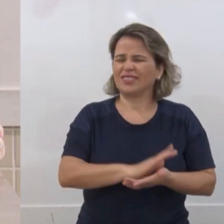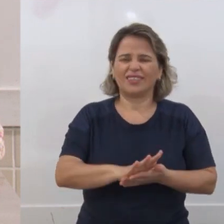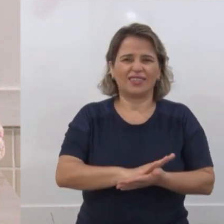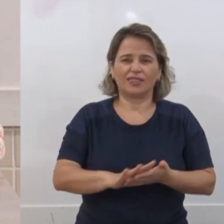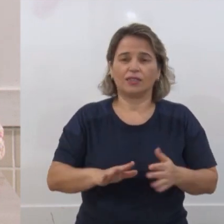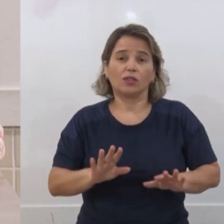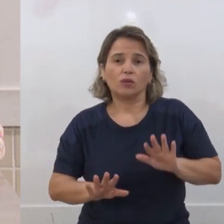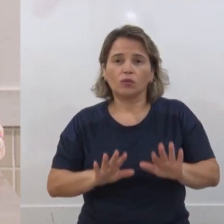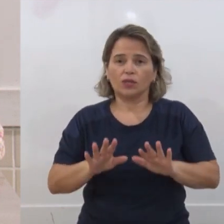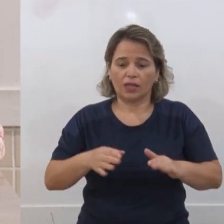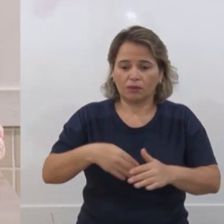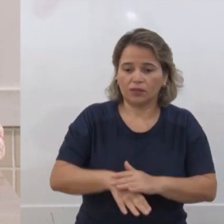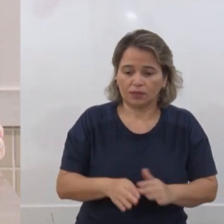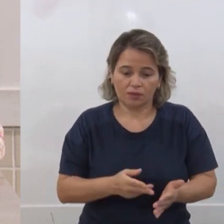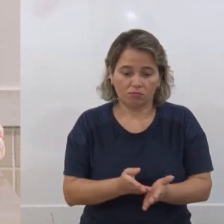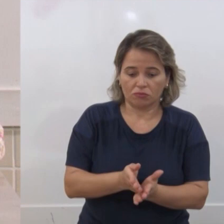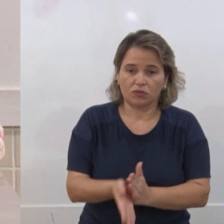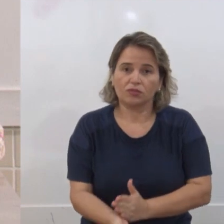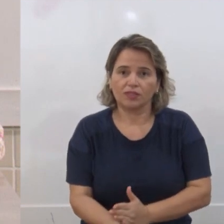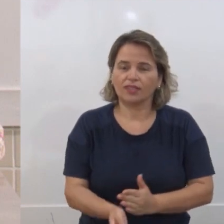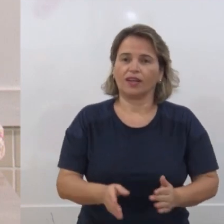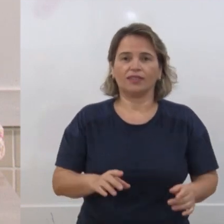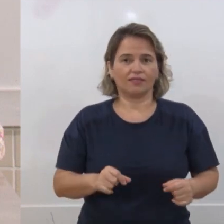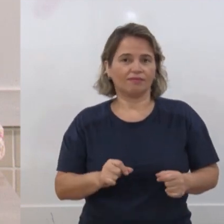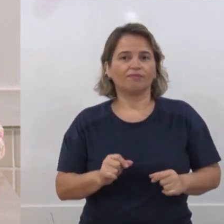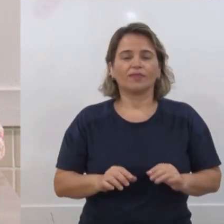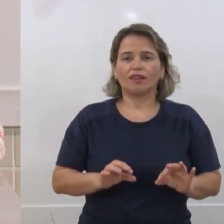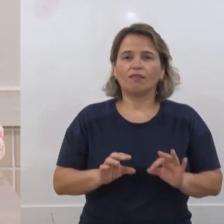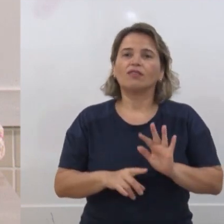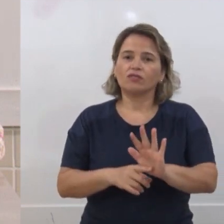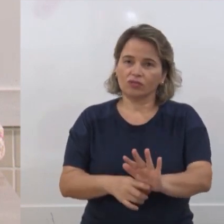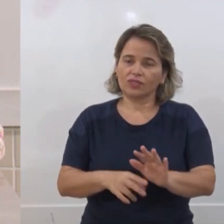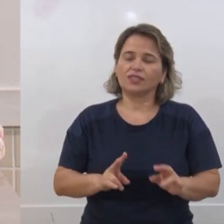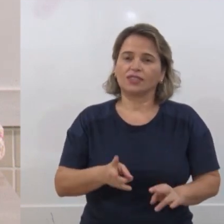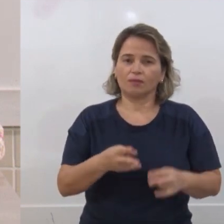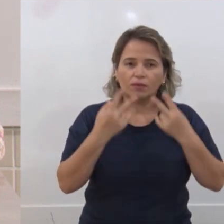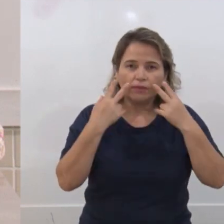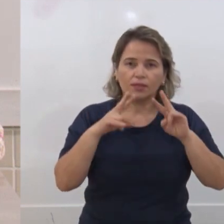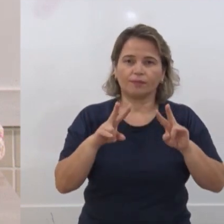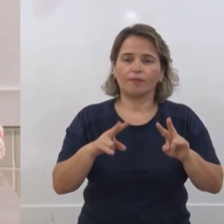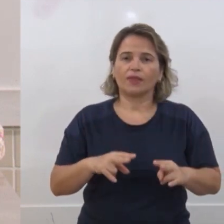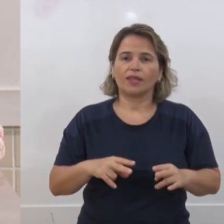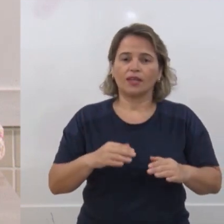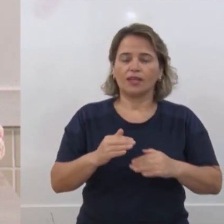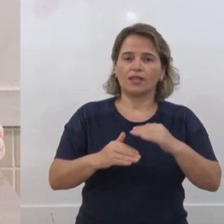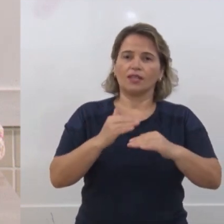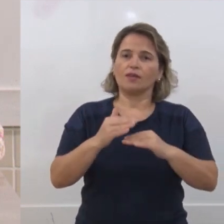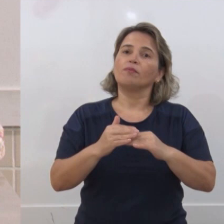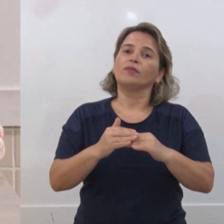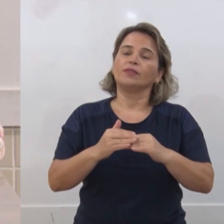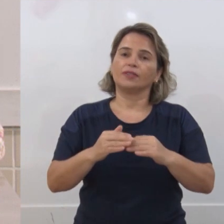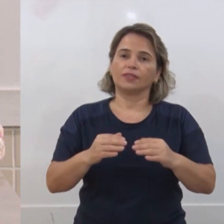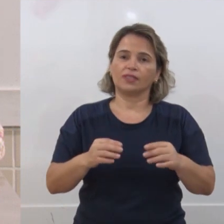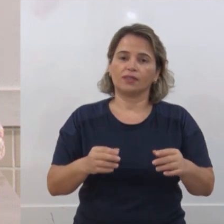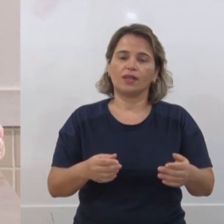cair. Lave todos os utensílios com a ajuda do bebê e depois de lavado, peça para